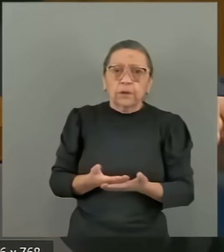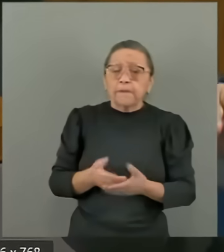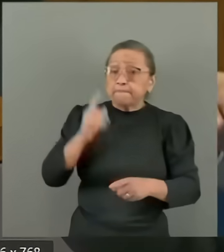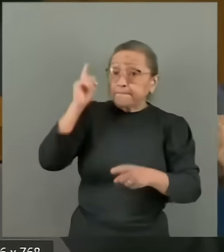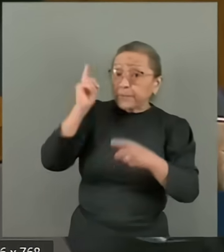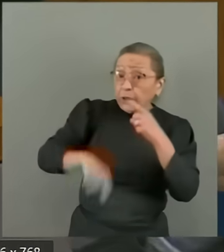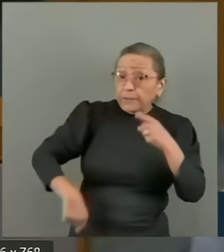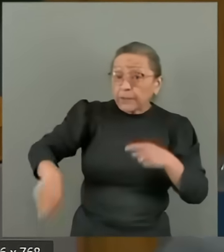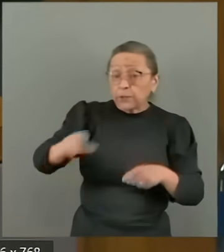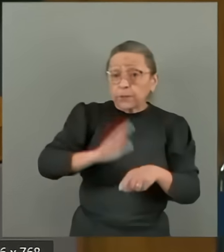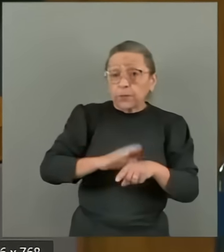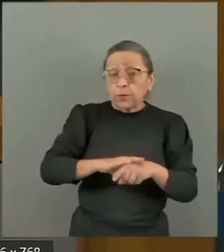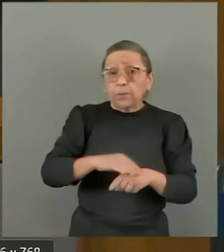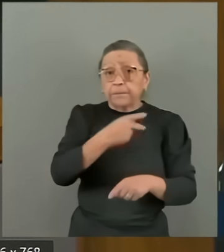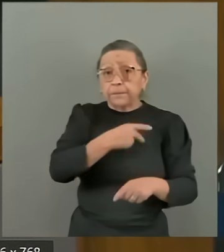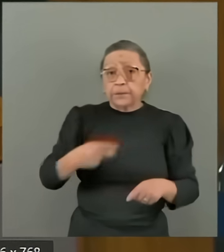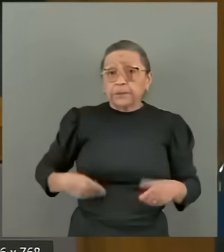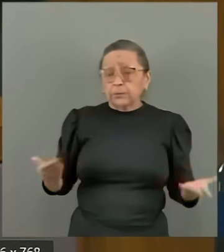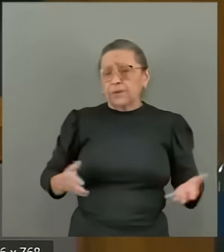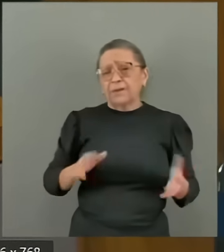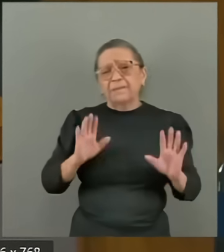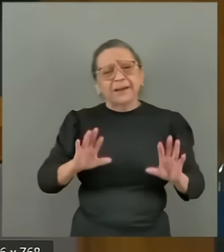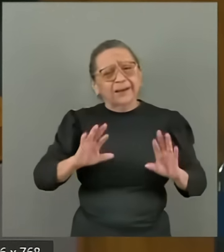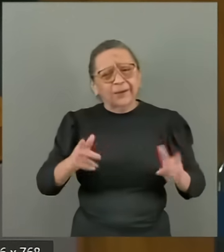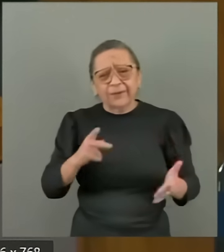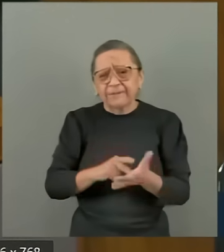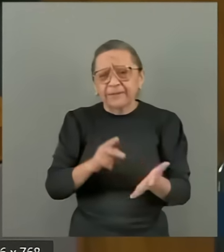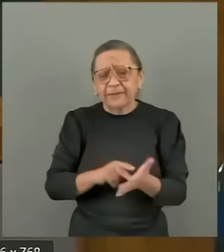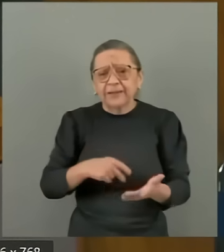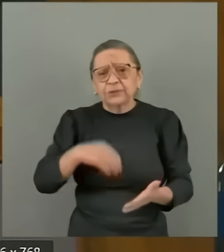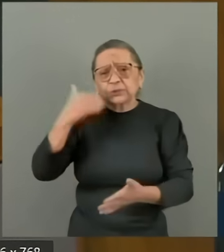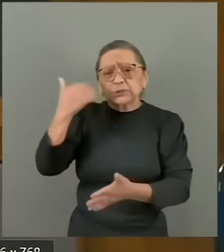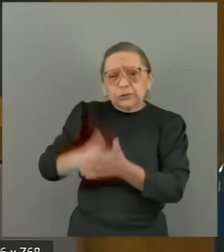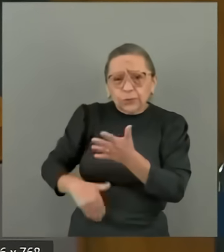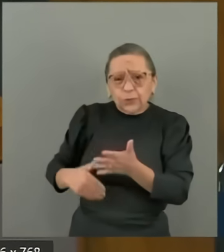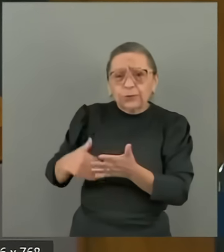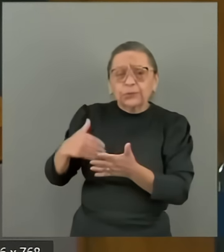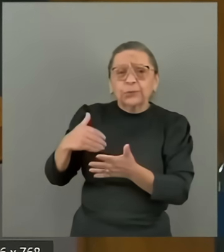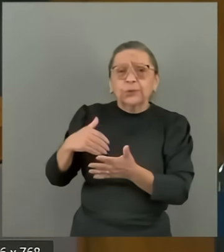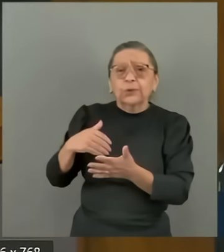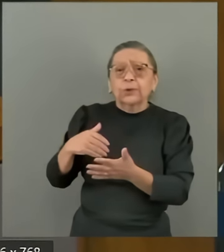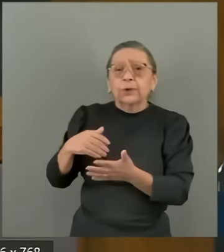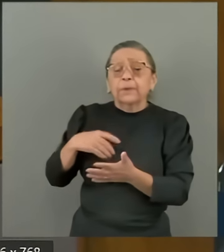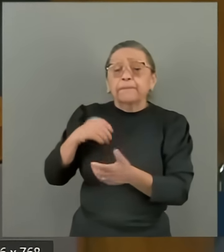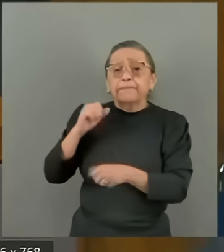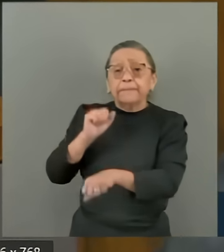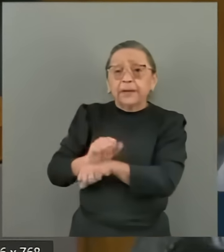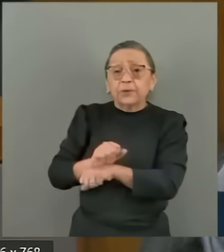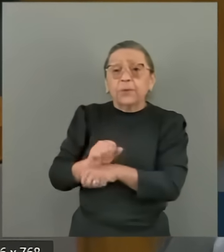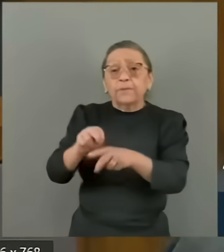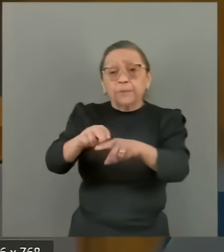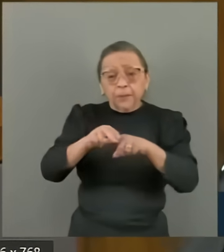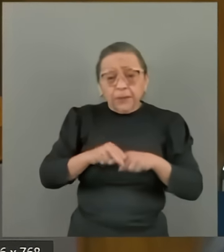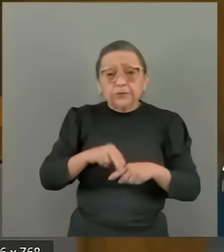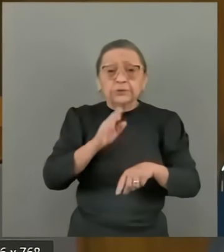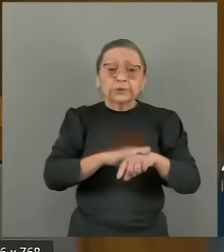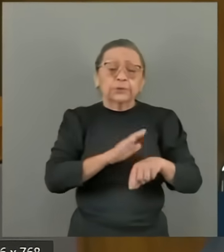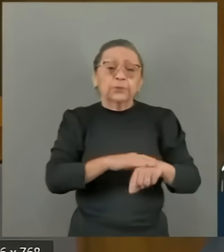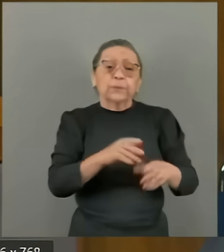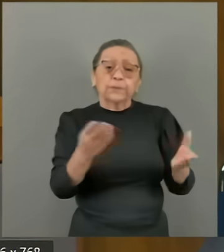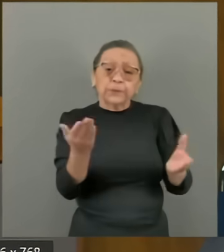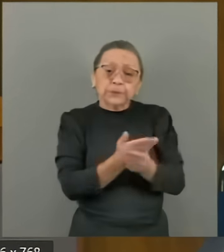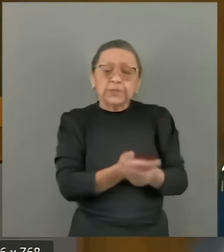proibidos pelo atual governo. Não é verdade. Os descontos associativos eles foram paralisados em função da ação